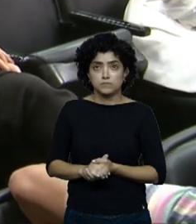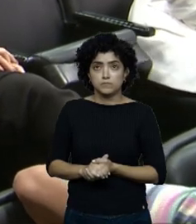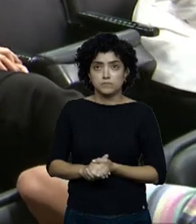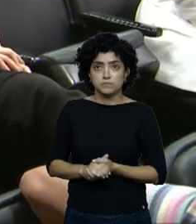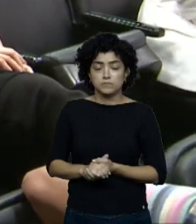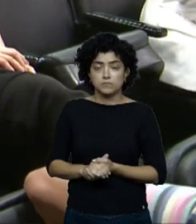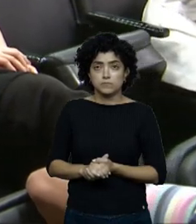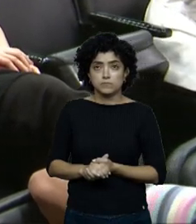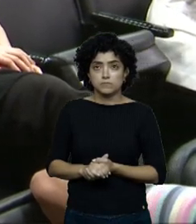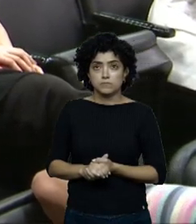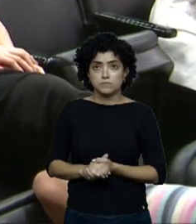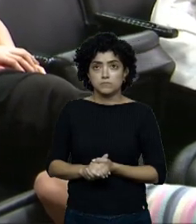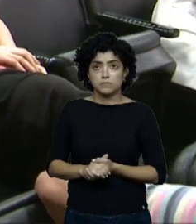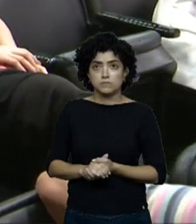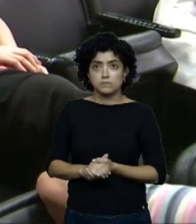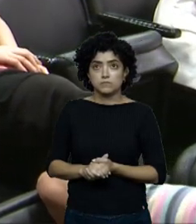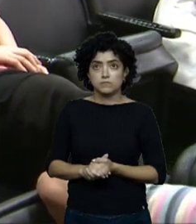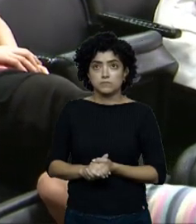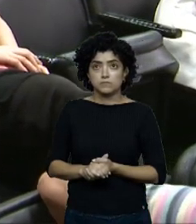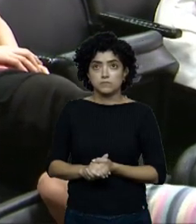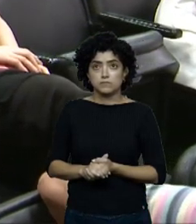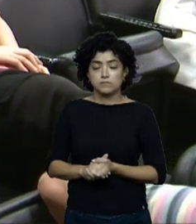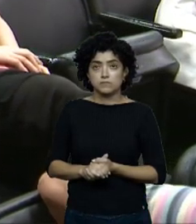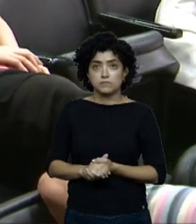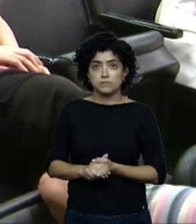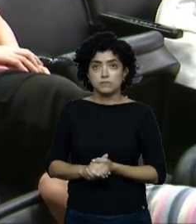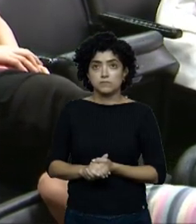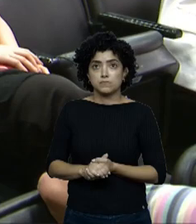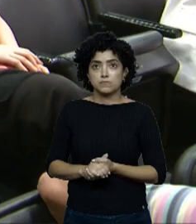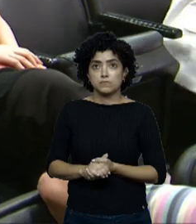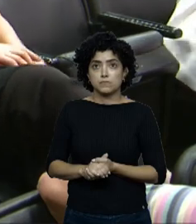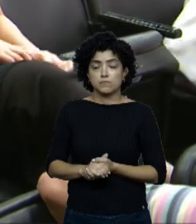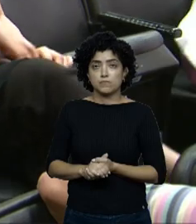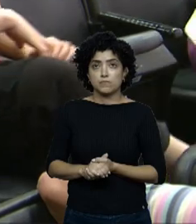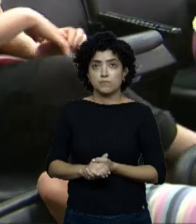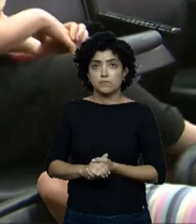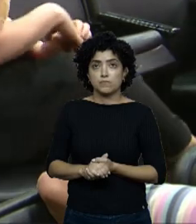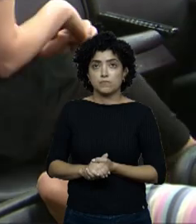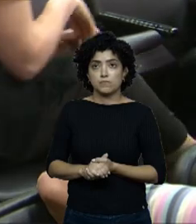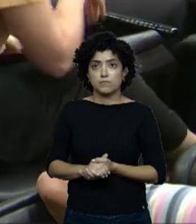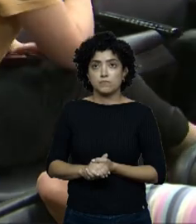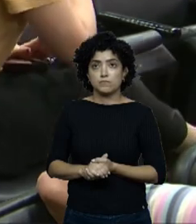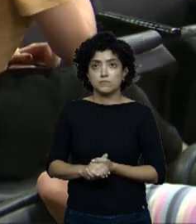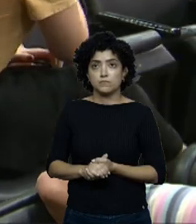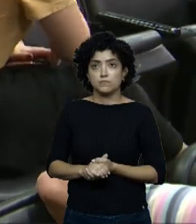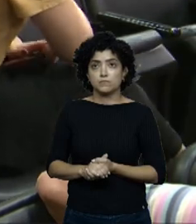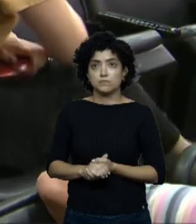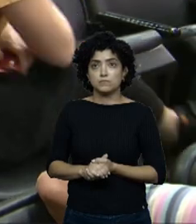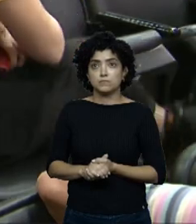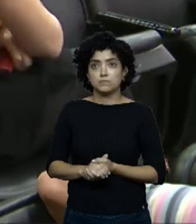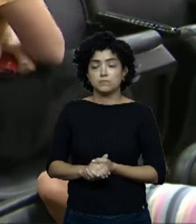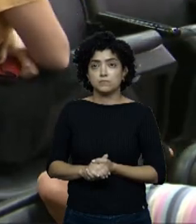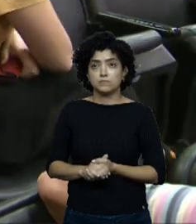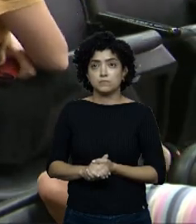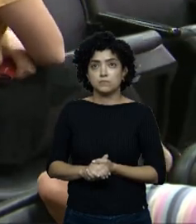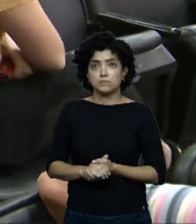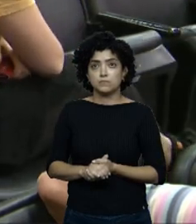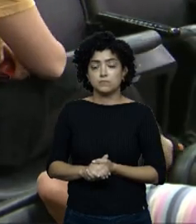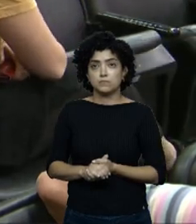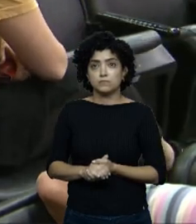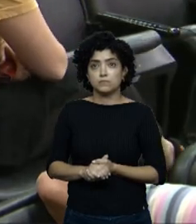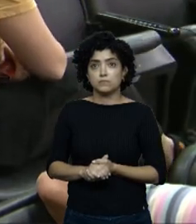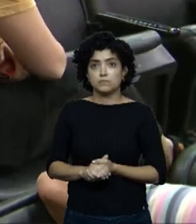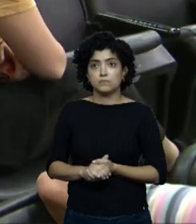a ciência e agora uma prova quase gabaritada eu estou só